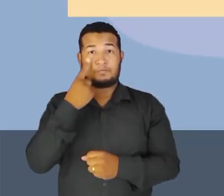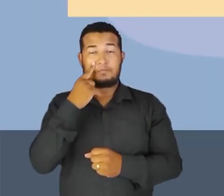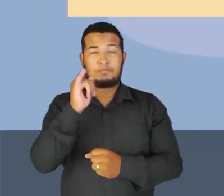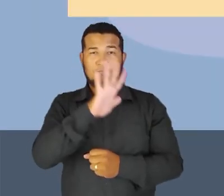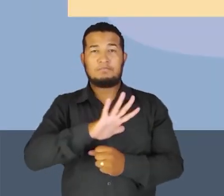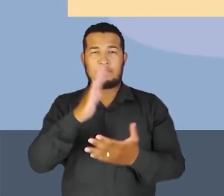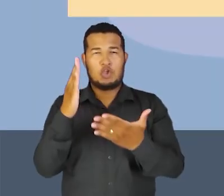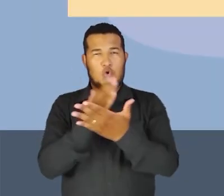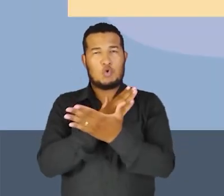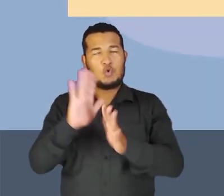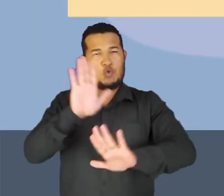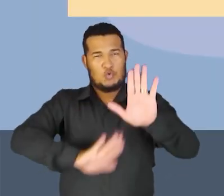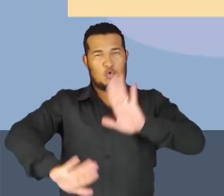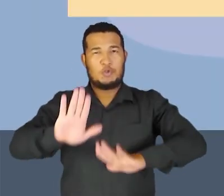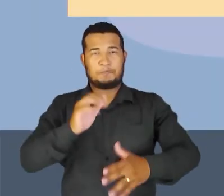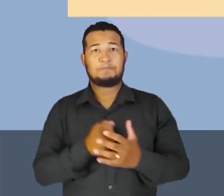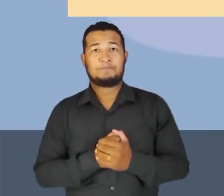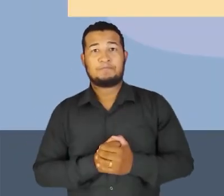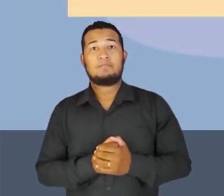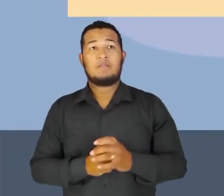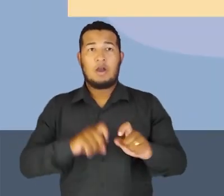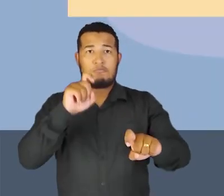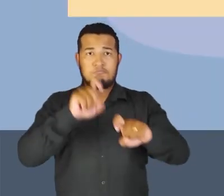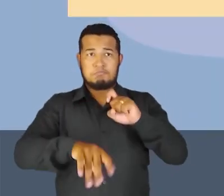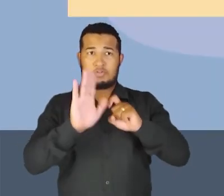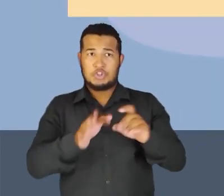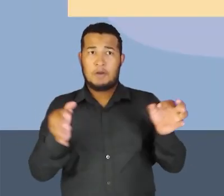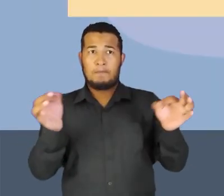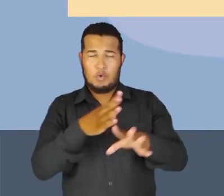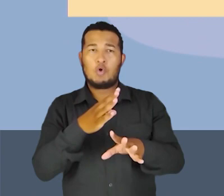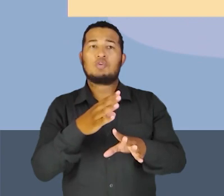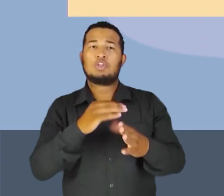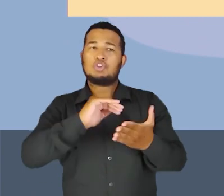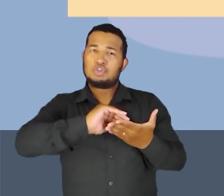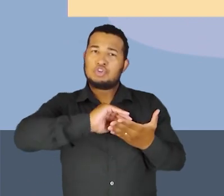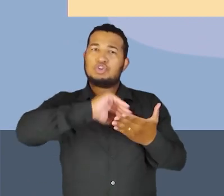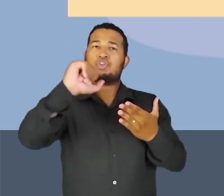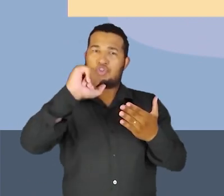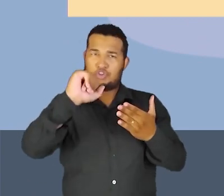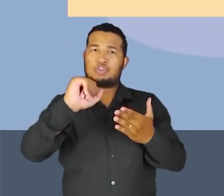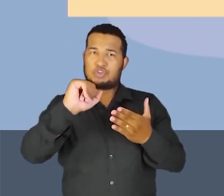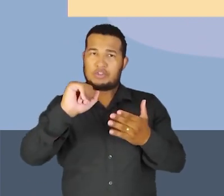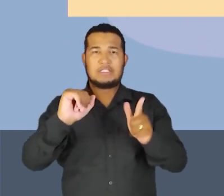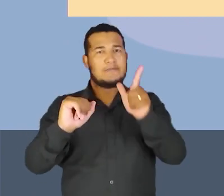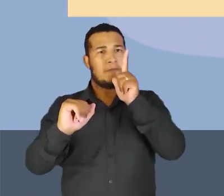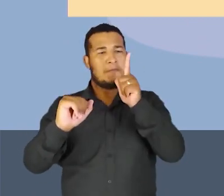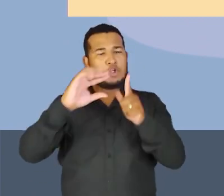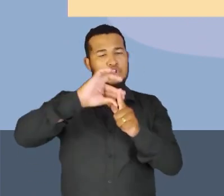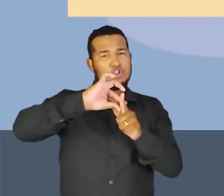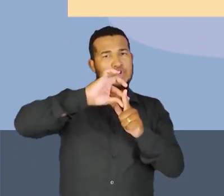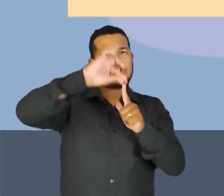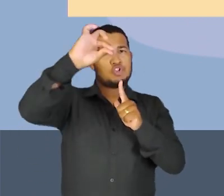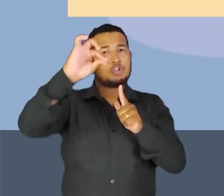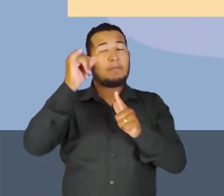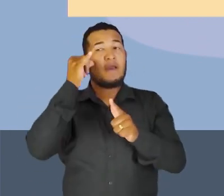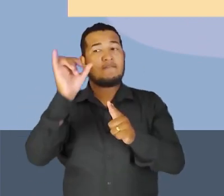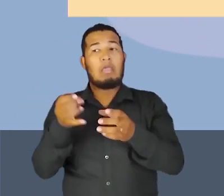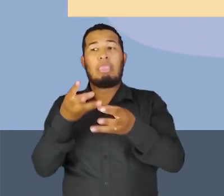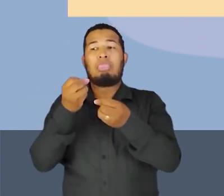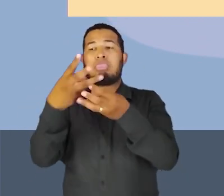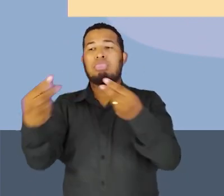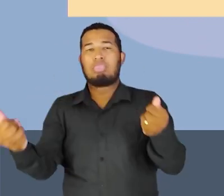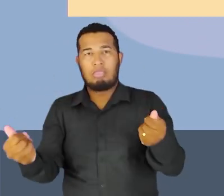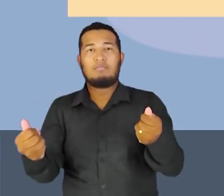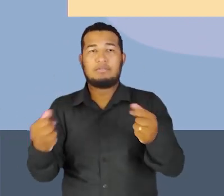alguns cuidados. Né? Depois da relação sexual, retire a camisinha do pênis, né, com cuidado para não vazar.